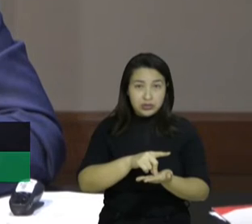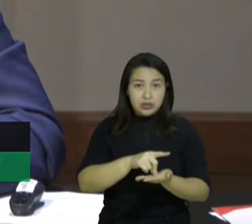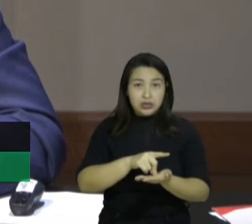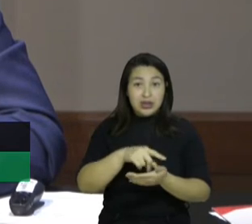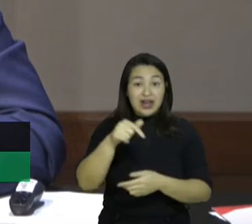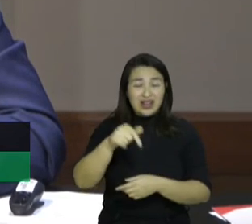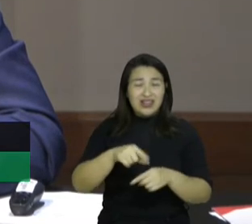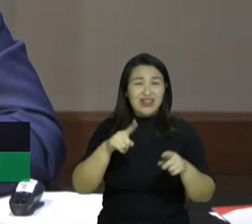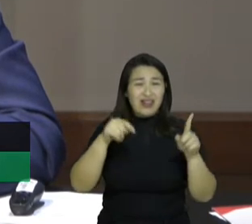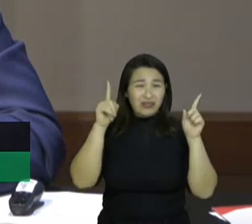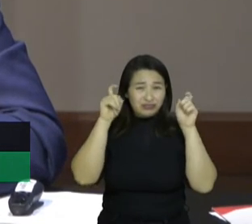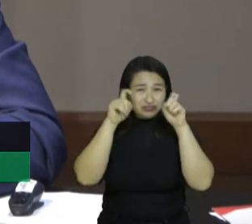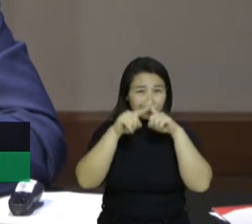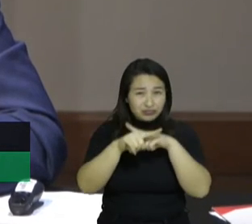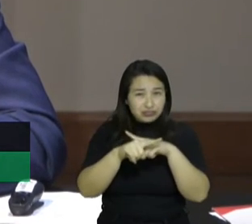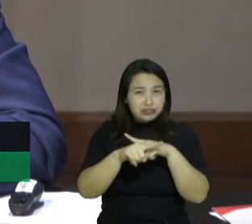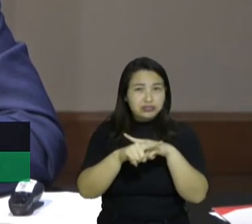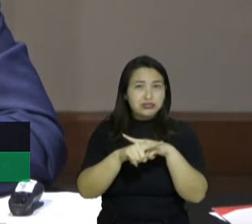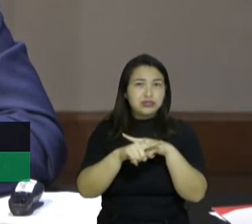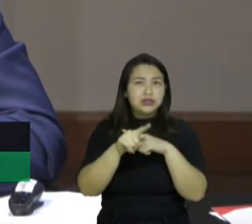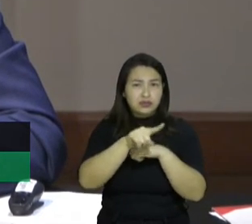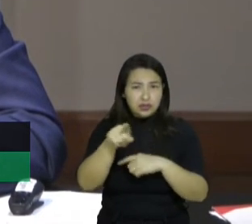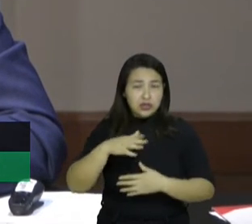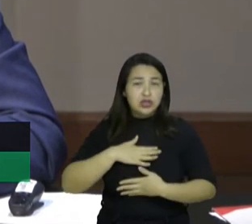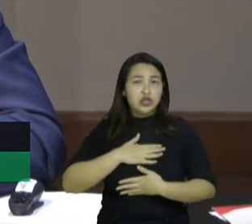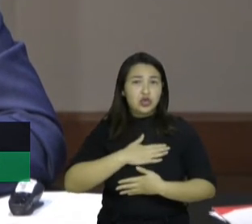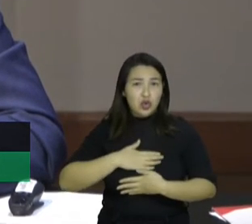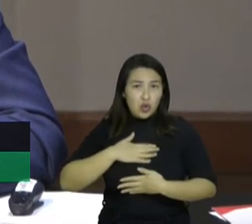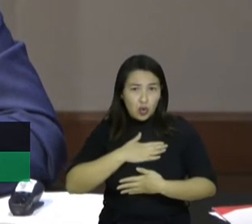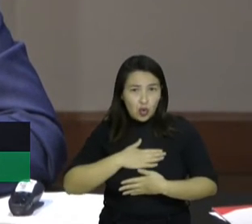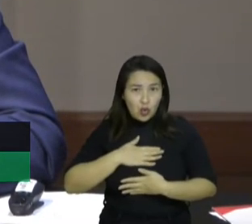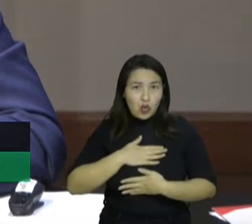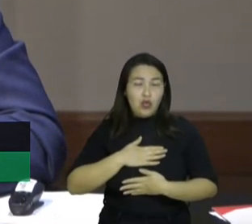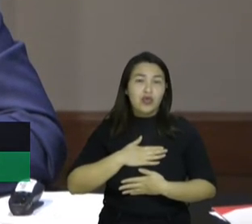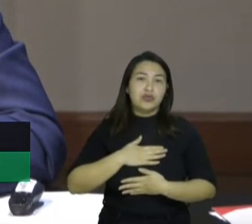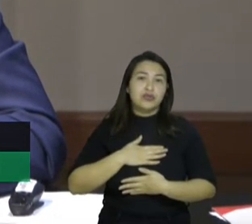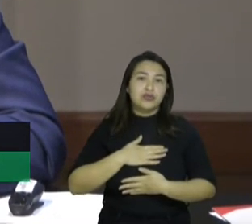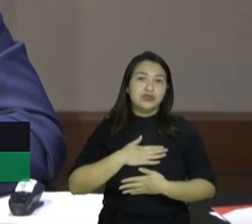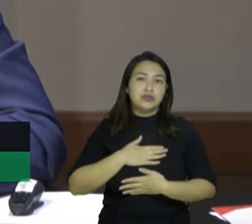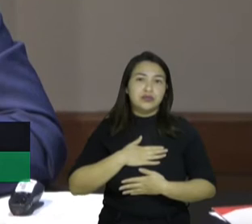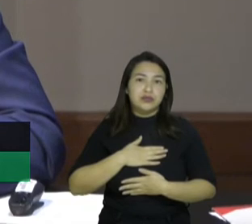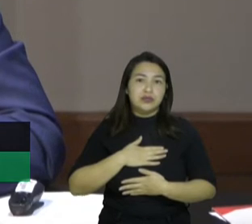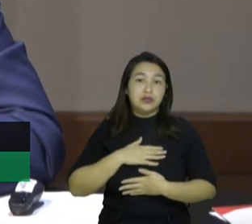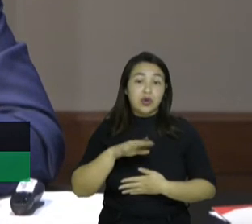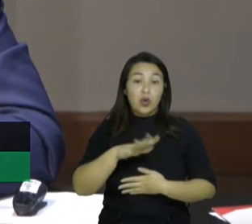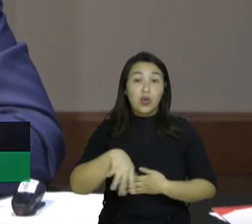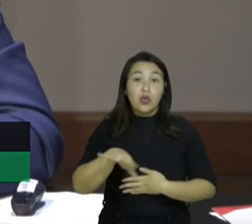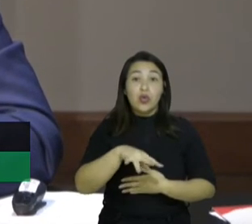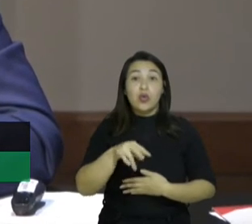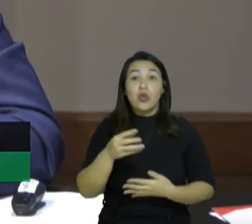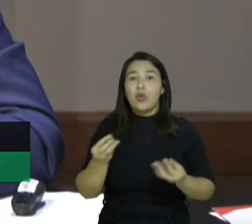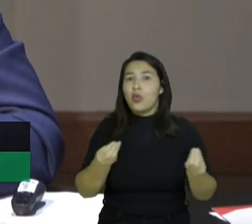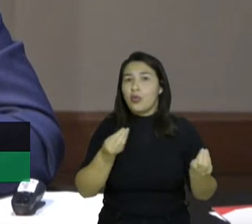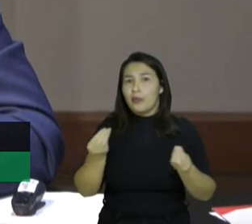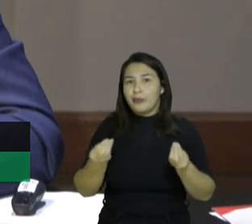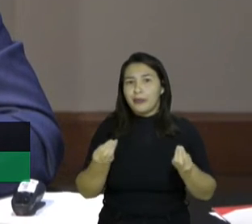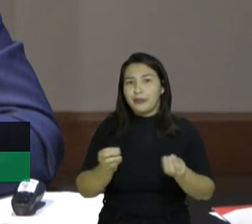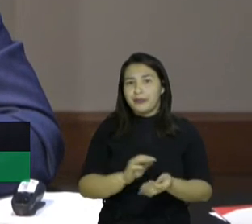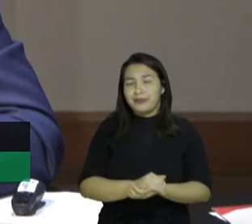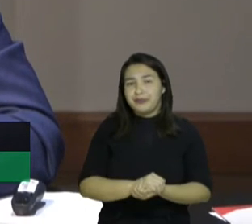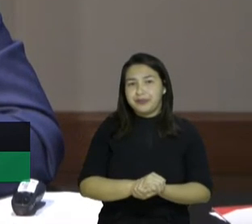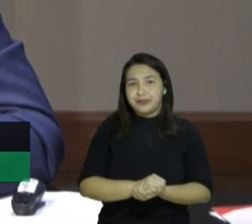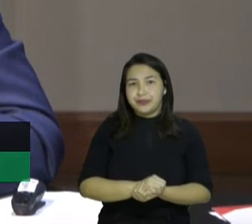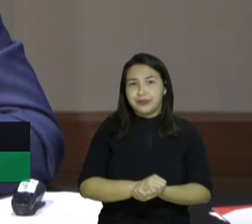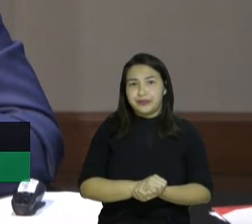ni para para vocês que que gostam dessa dessas linhas nós nós vivemos hoje um cenário onde de alguma